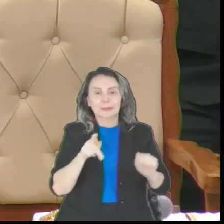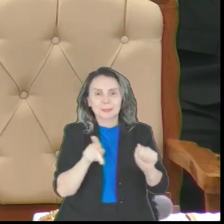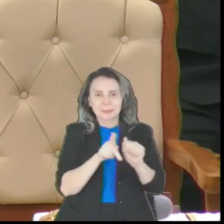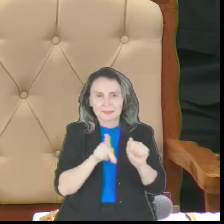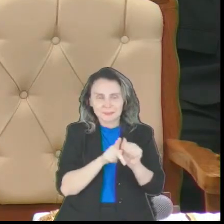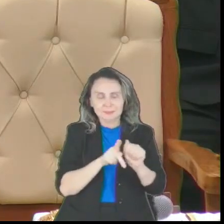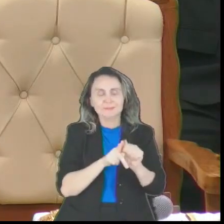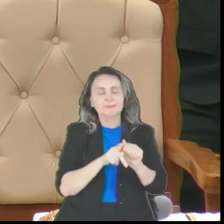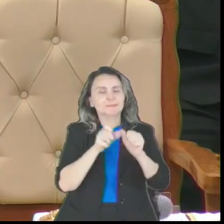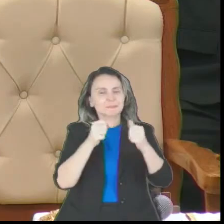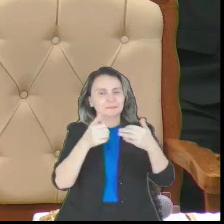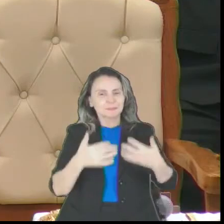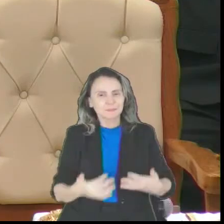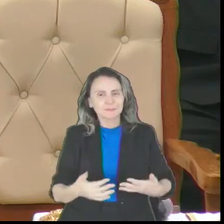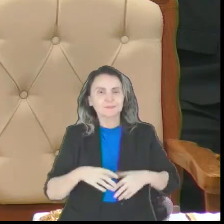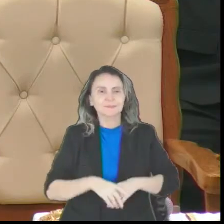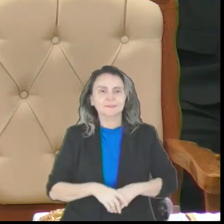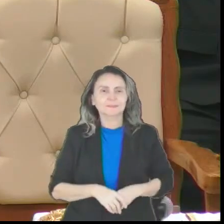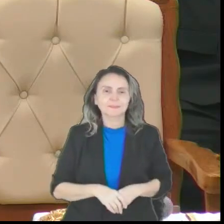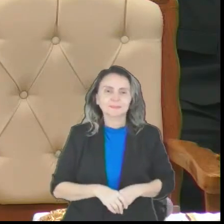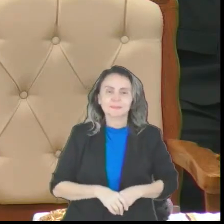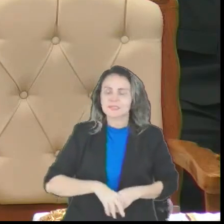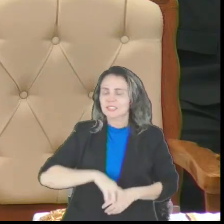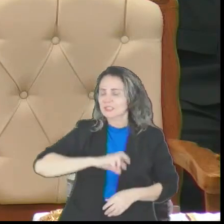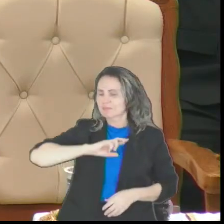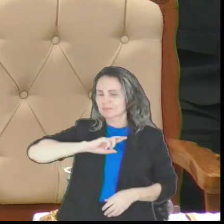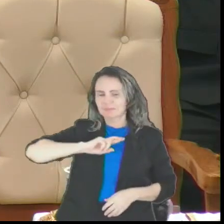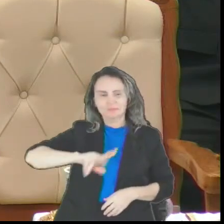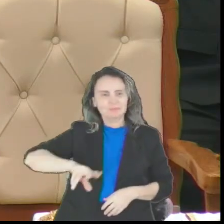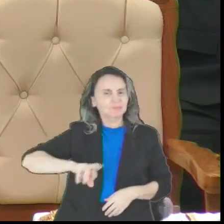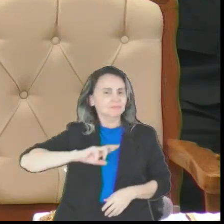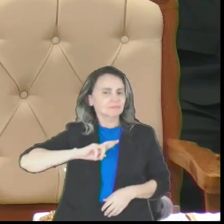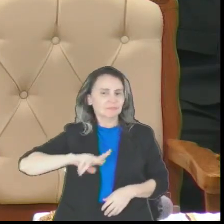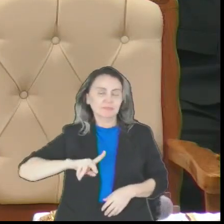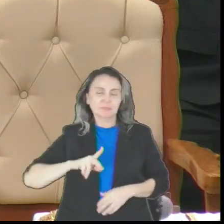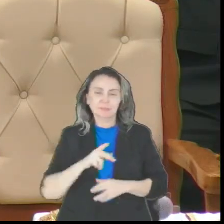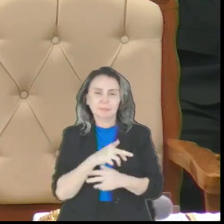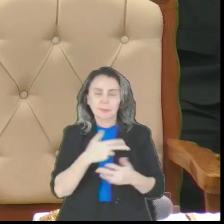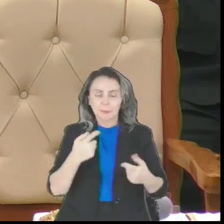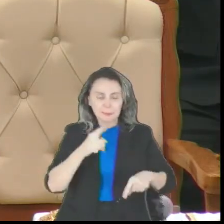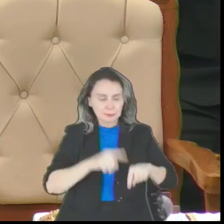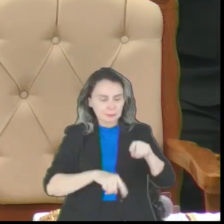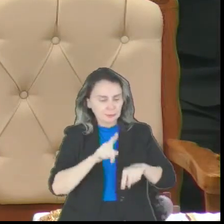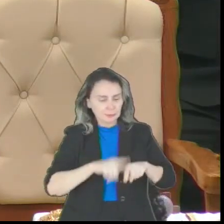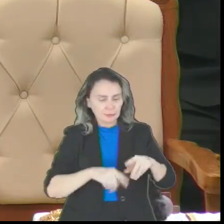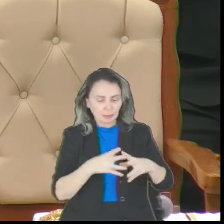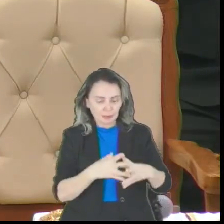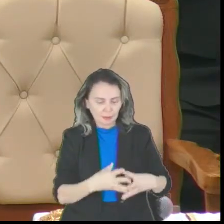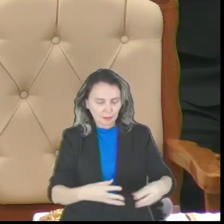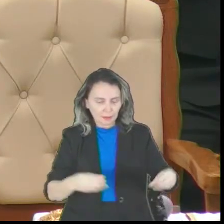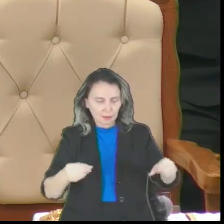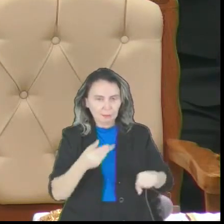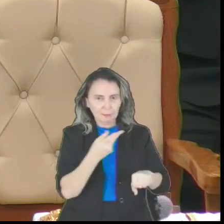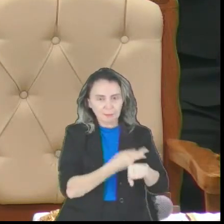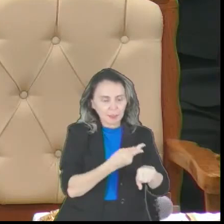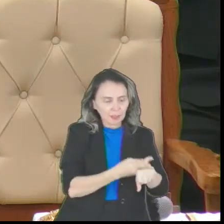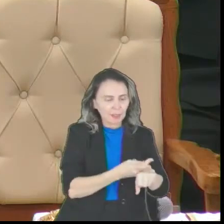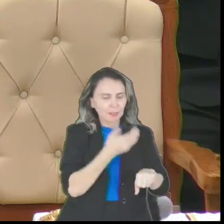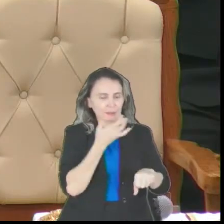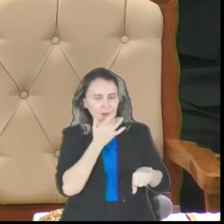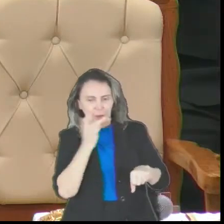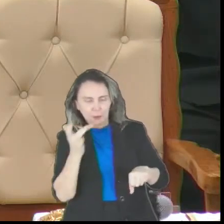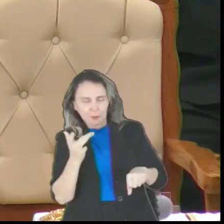19. Pedro diz, não foi com coisas corruptíveis, como prata e ouro que